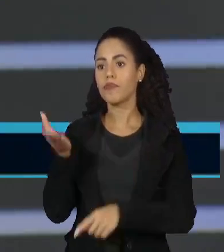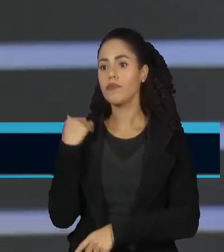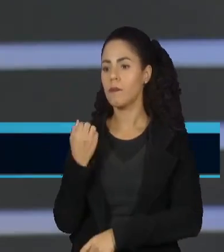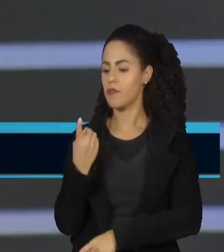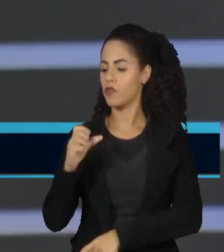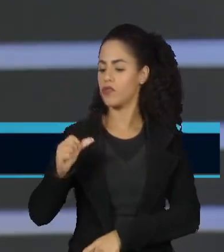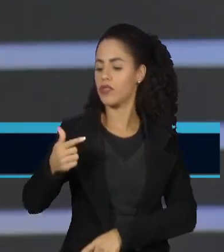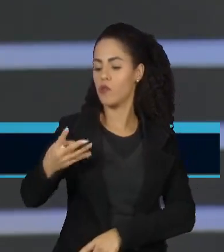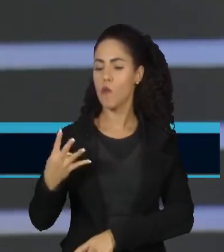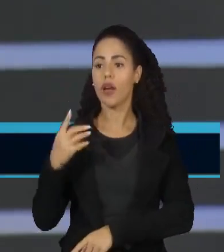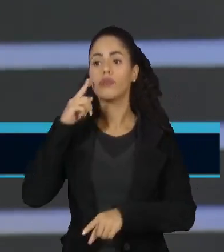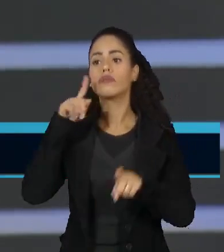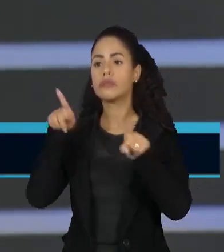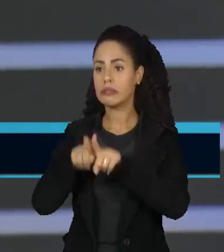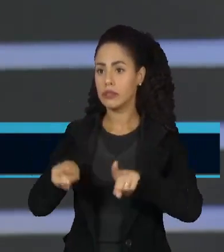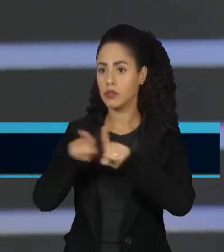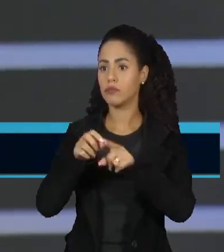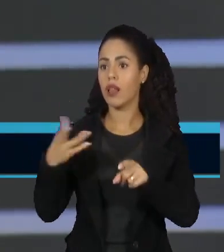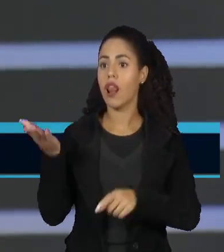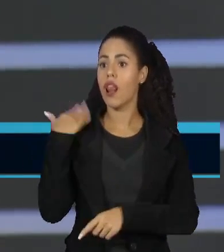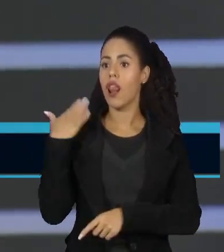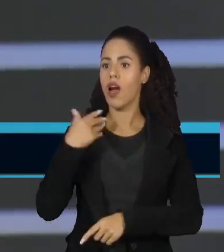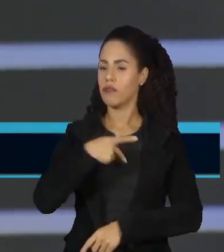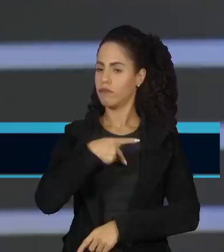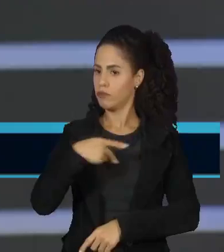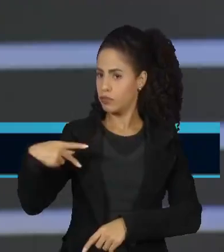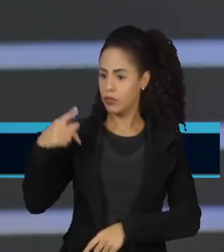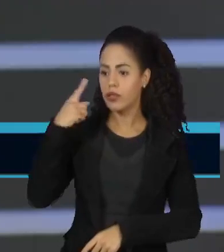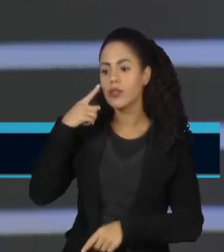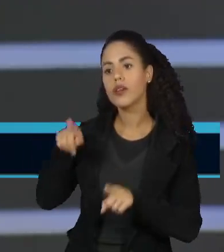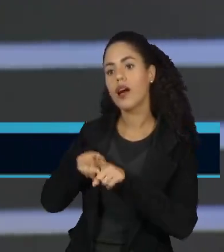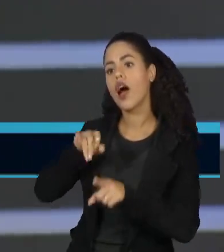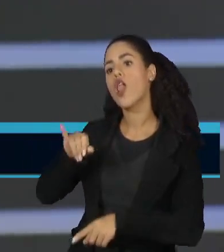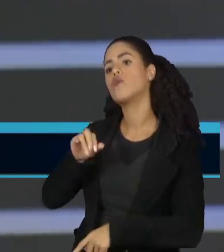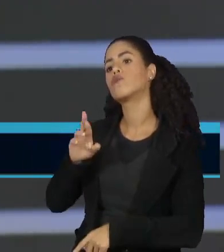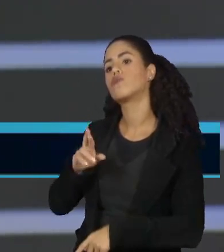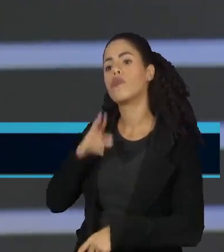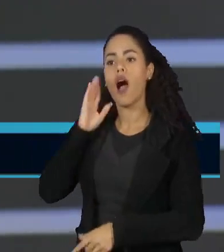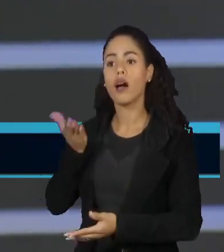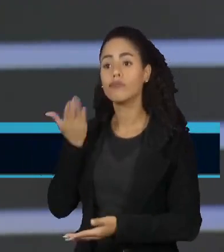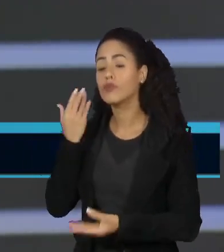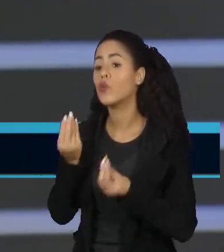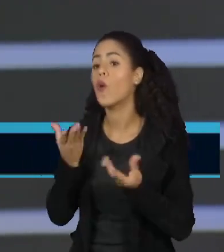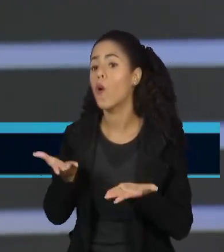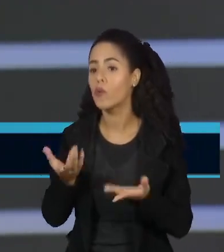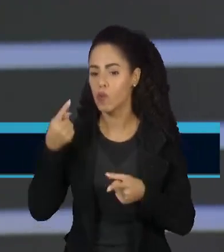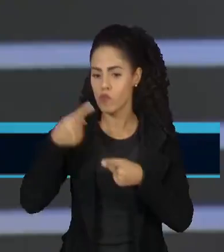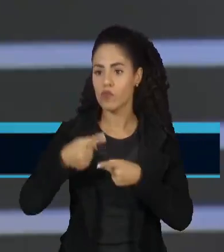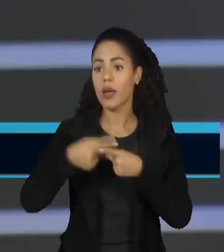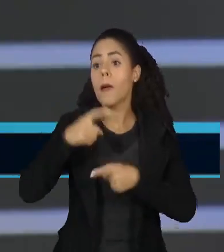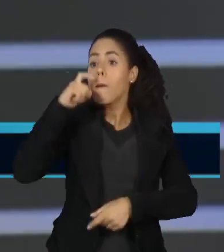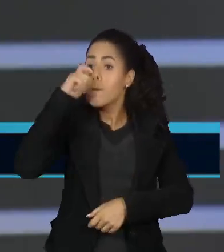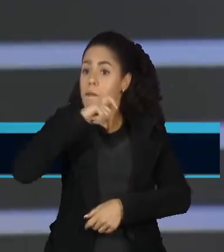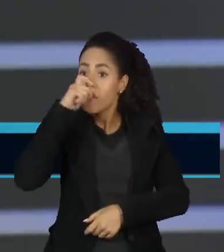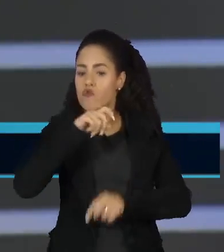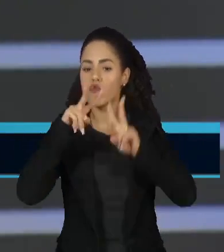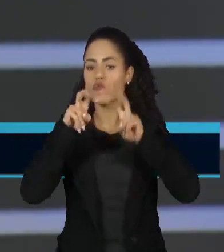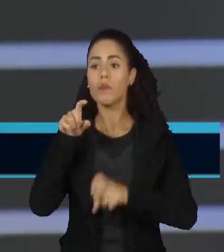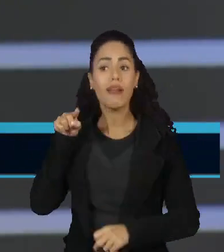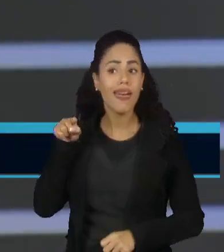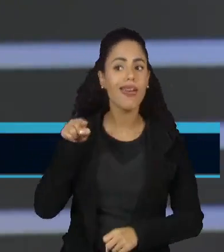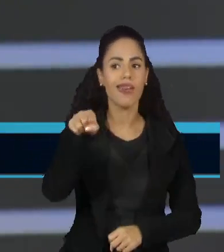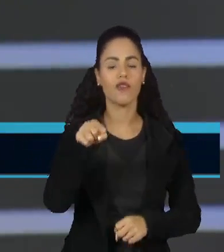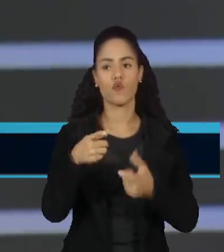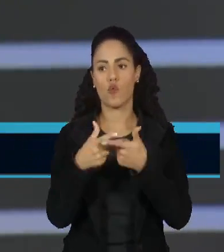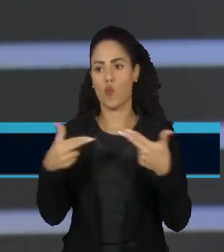74, renunciou à presidência dos Estados Unidos, porque poderia sofrer um processo de impeachment, simplesmente porque mentiu sobre uma